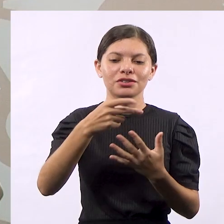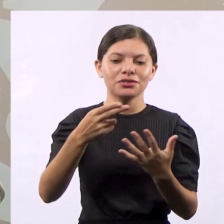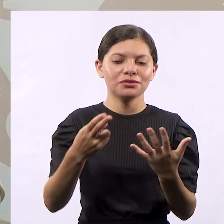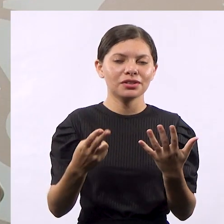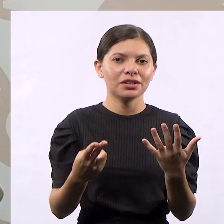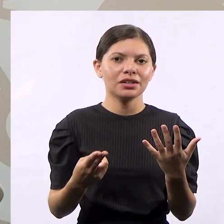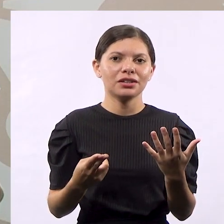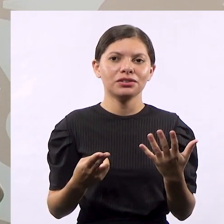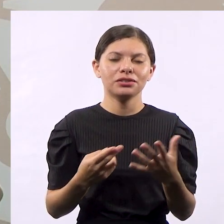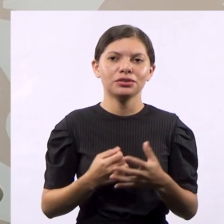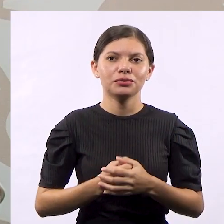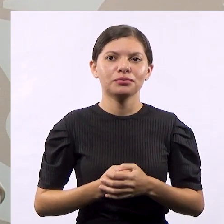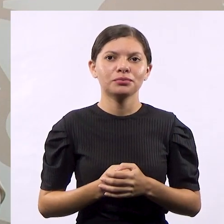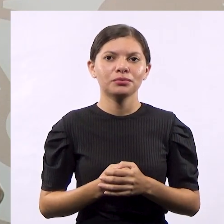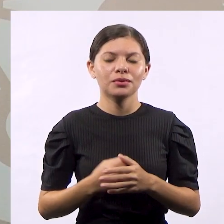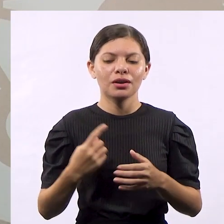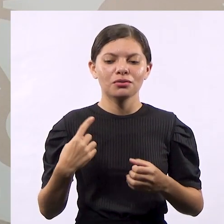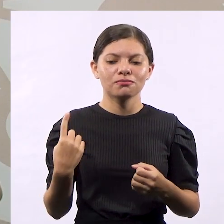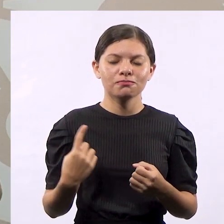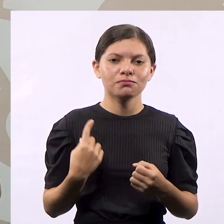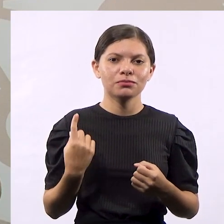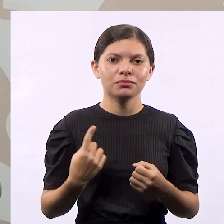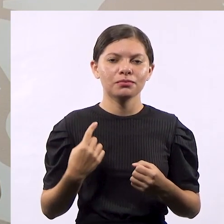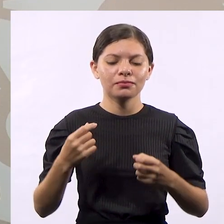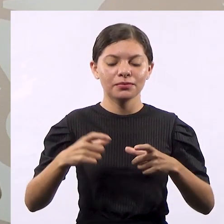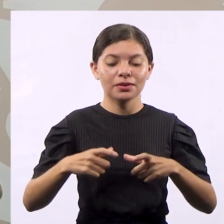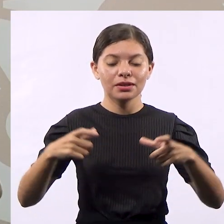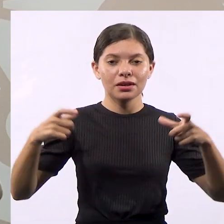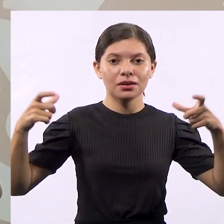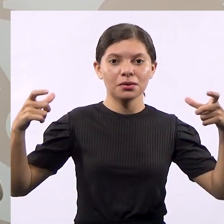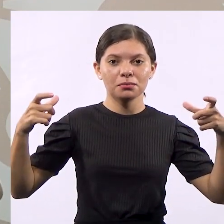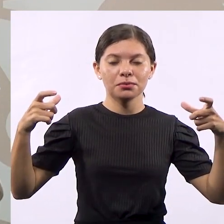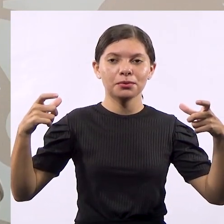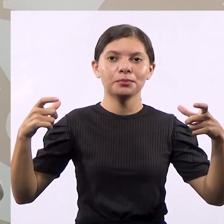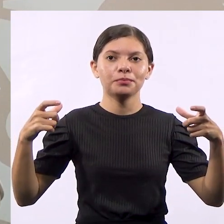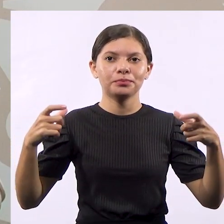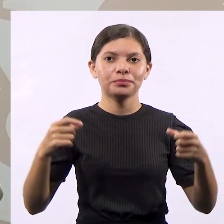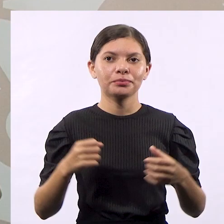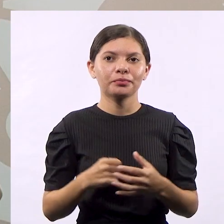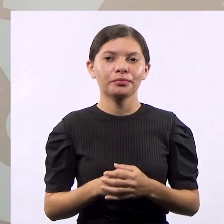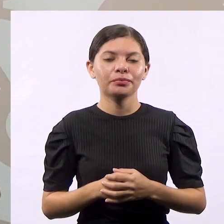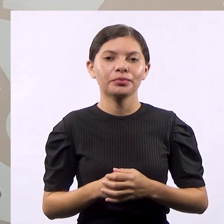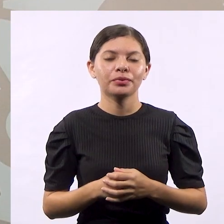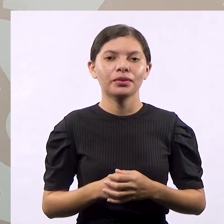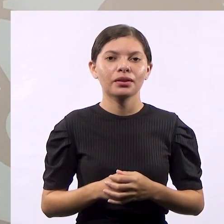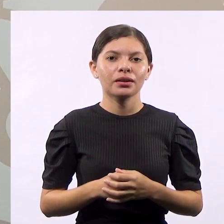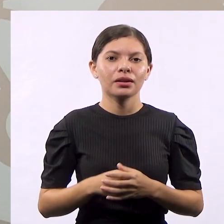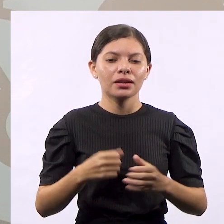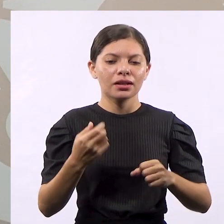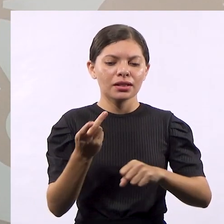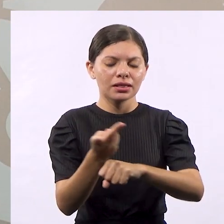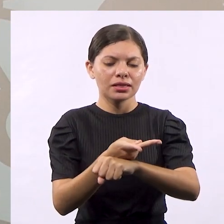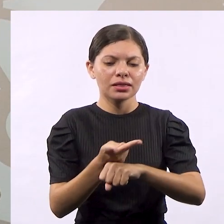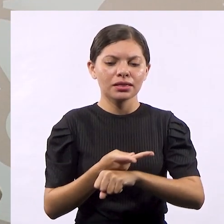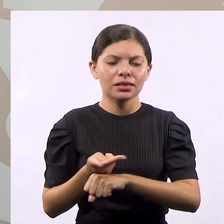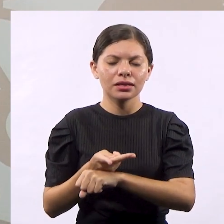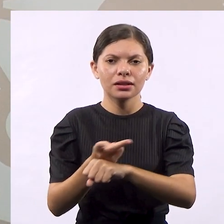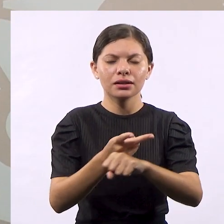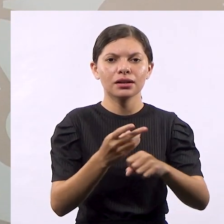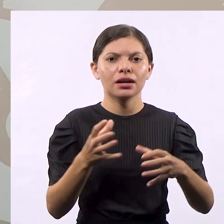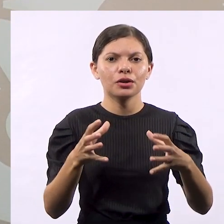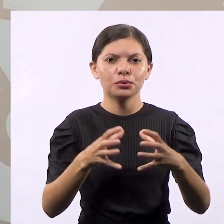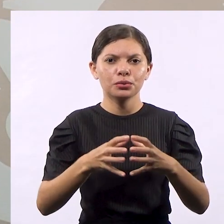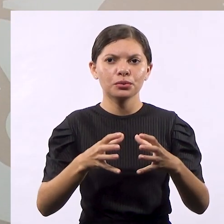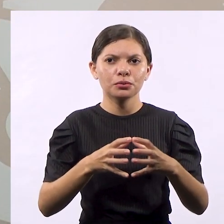pensar das pessoas, né? Então, é muito ampla essa questão da diversidade. Como a professora Rosa colocou,